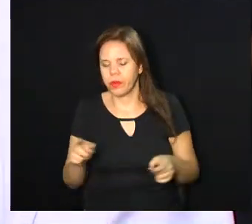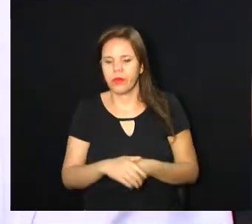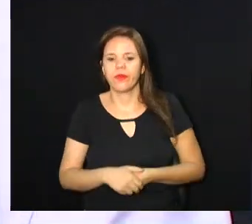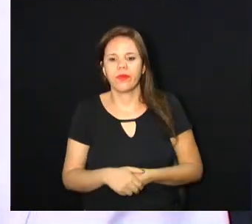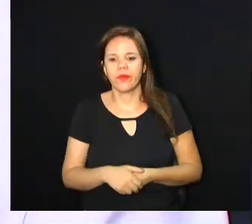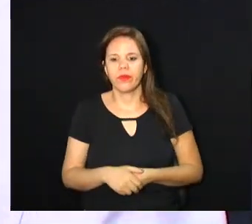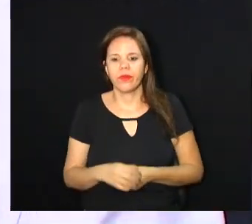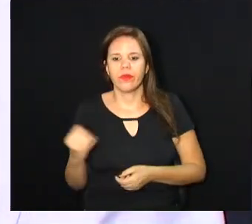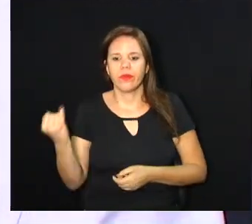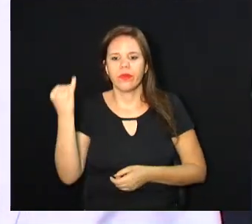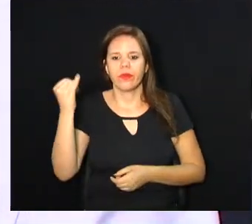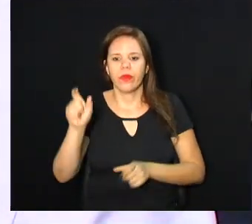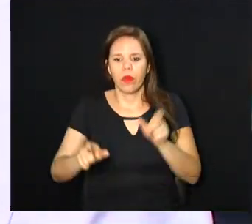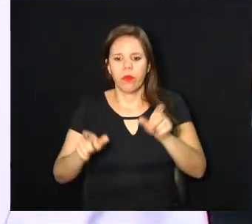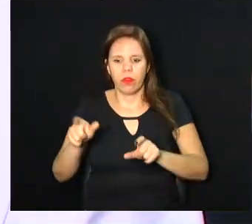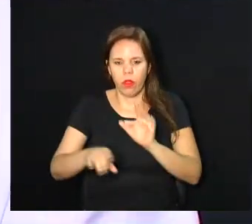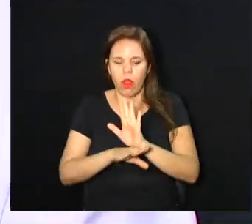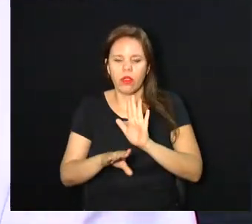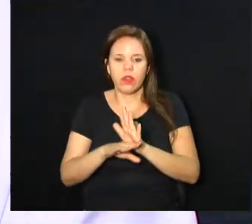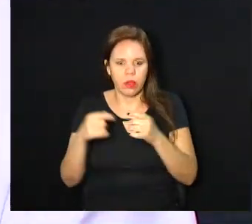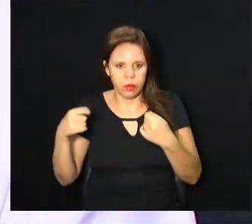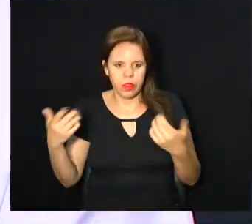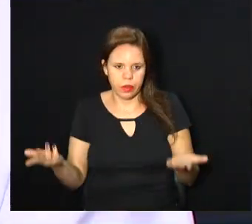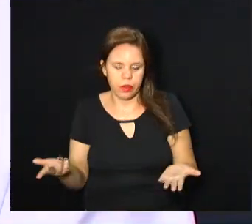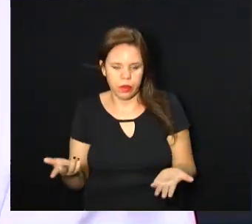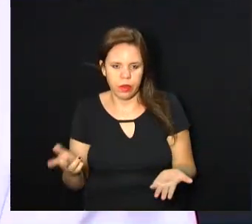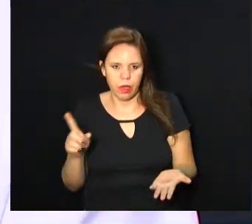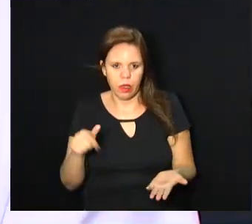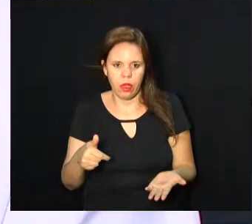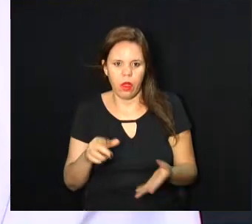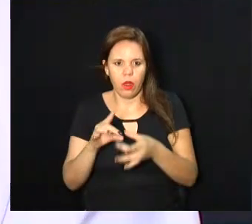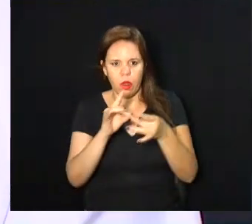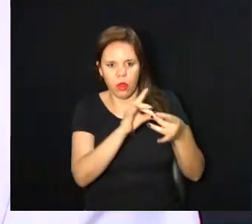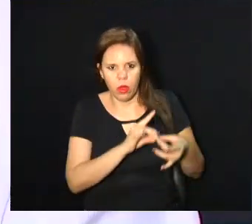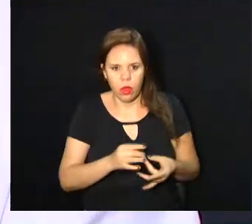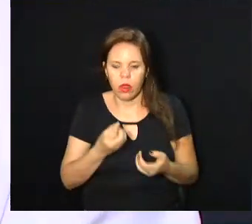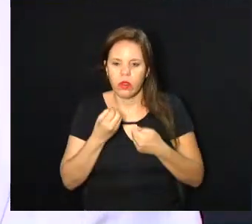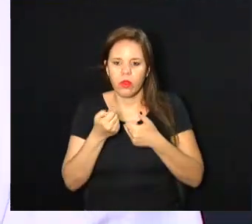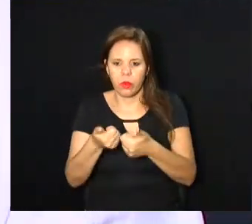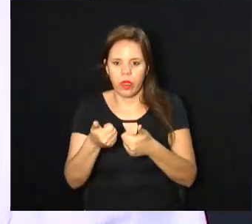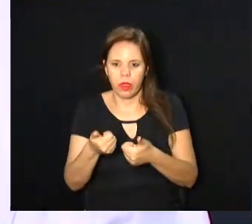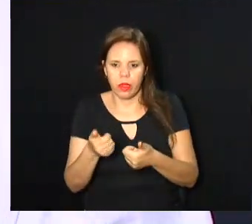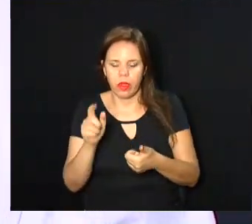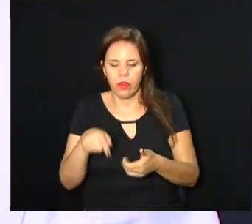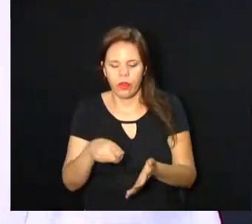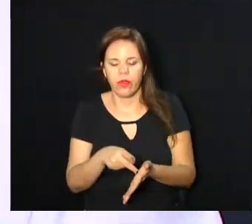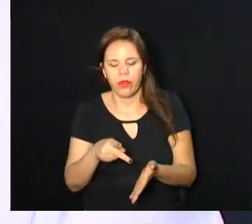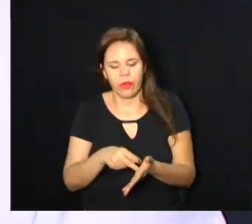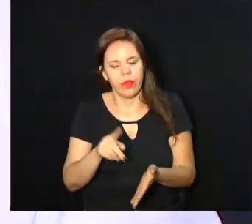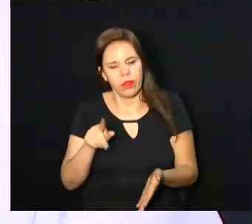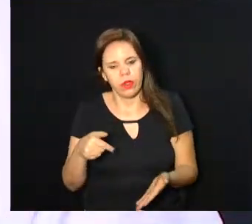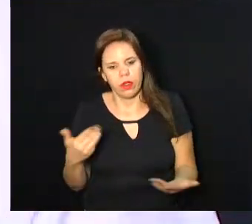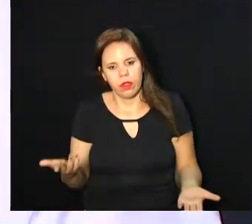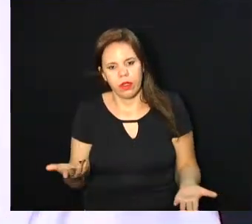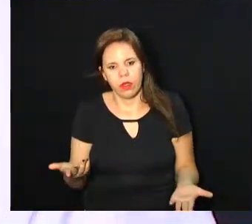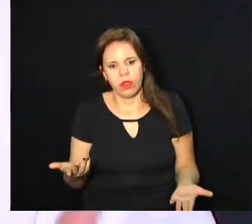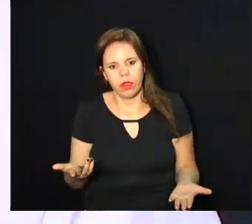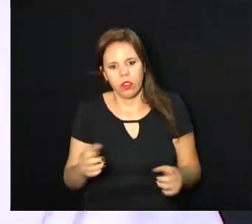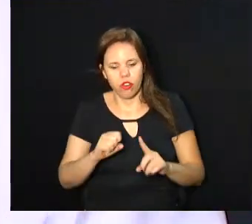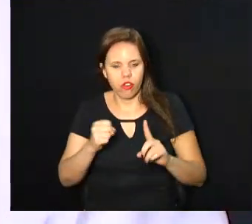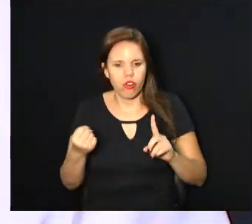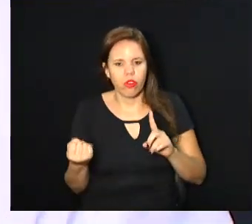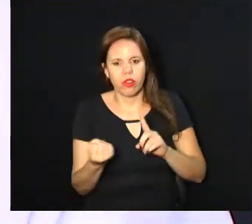Agora é importante então que a pessoa ajude quem precisa, né? É uma corrente do bem, Elcio. Certamente, a intenção realmente é essa, né? O Fundo